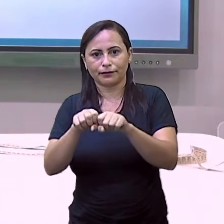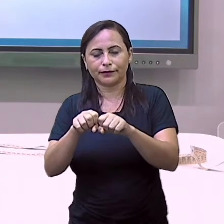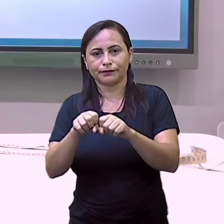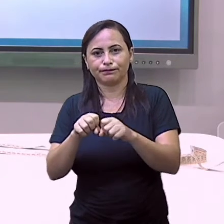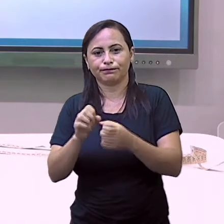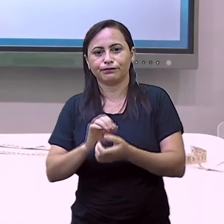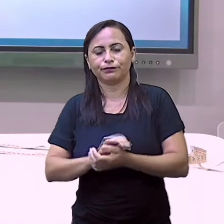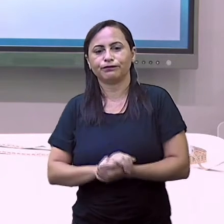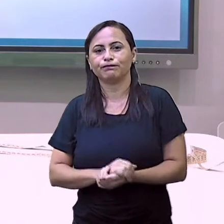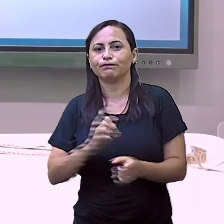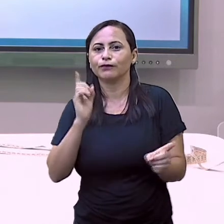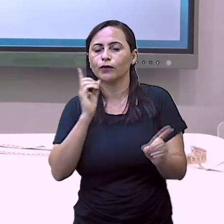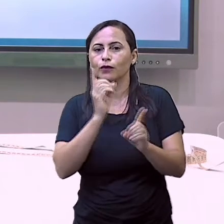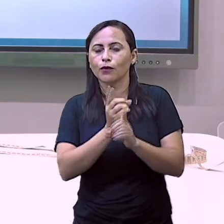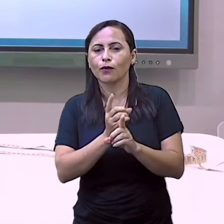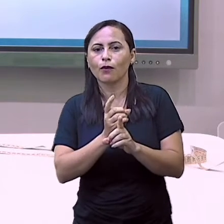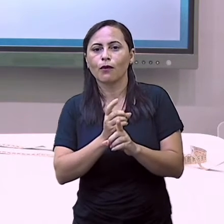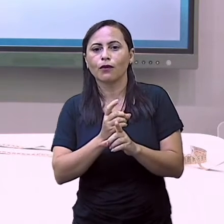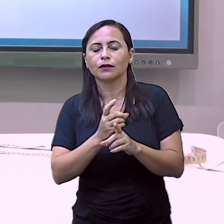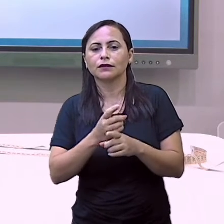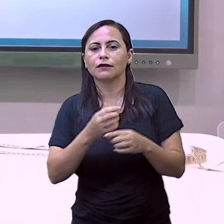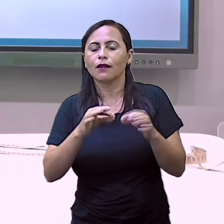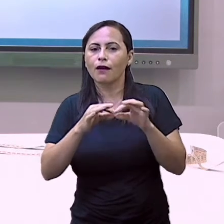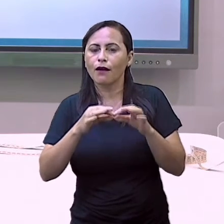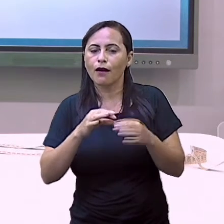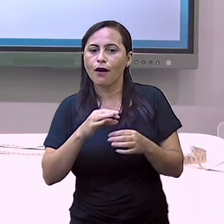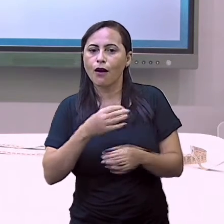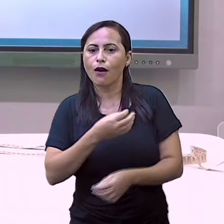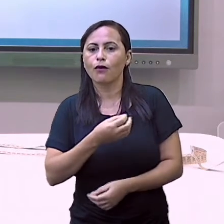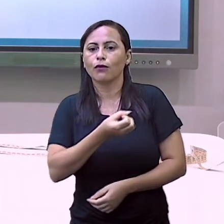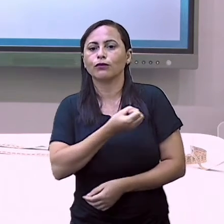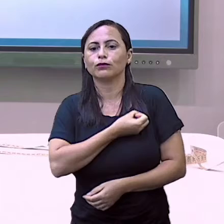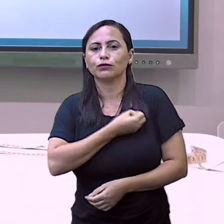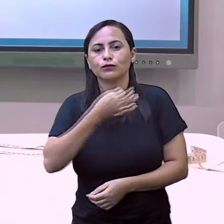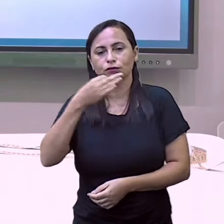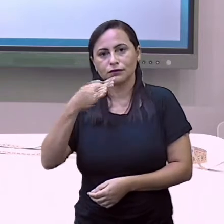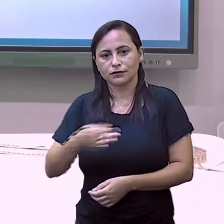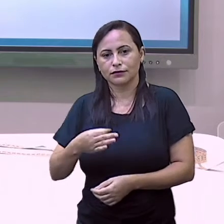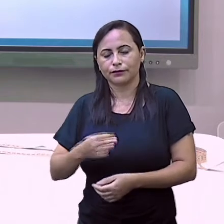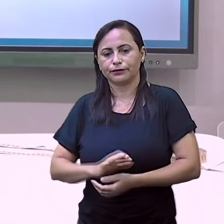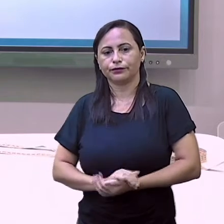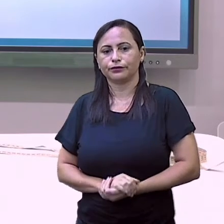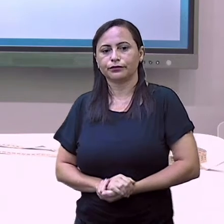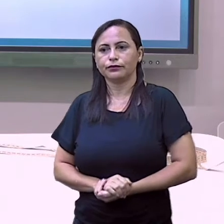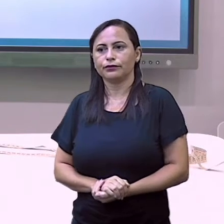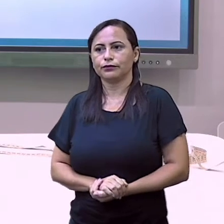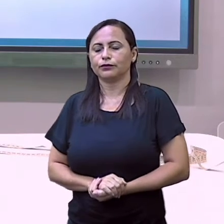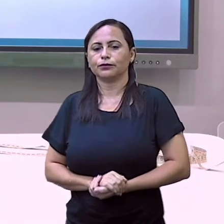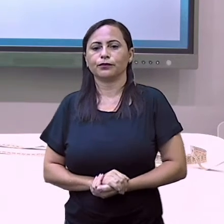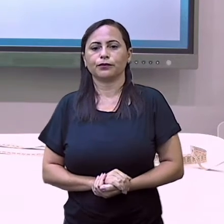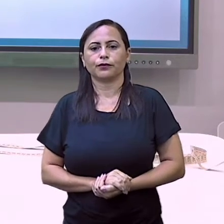medidas. Eu consigo medir aqui quinas com este instrumento de medida.